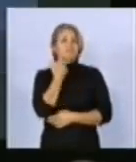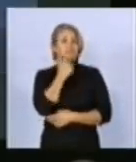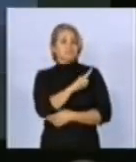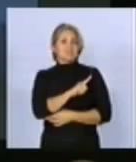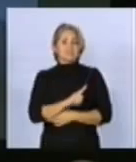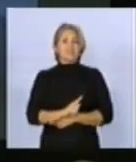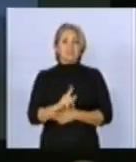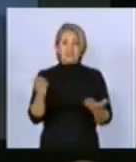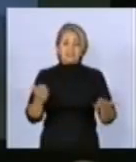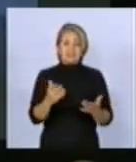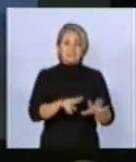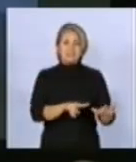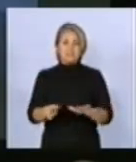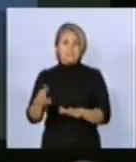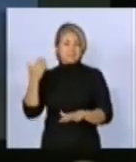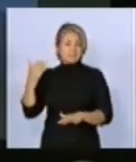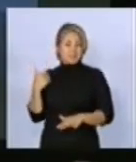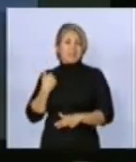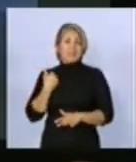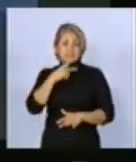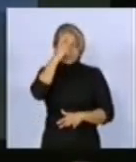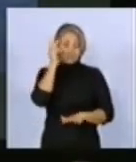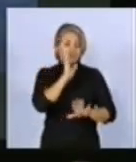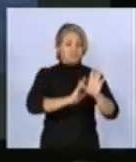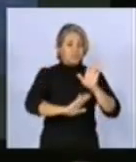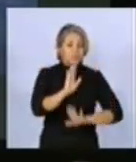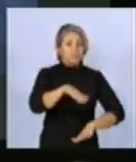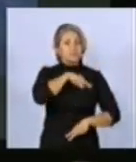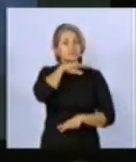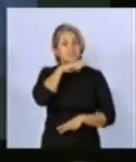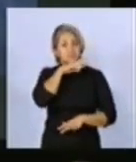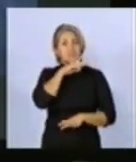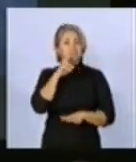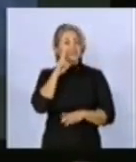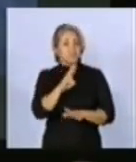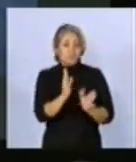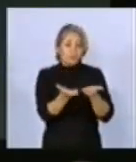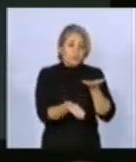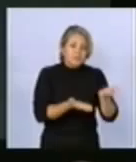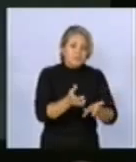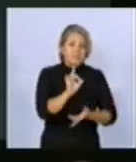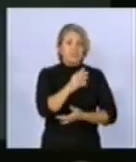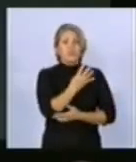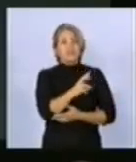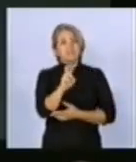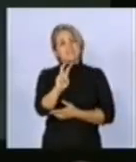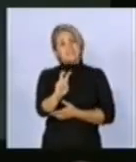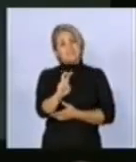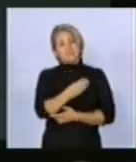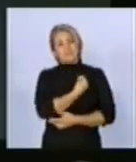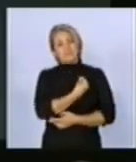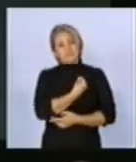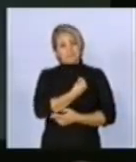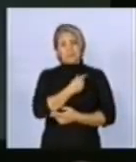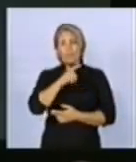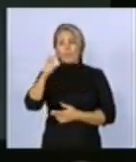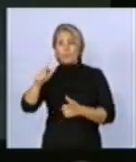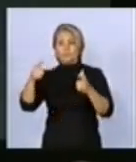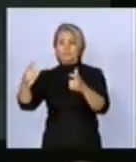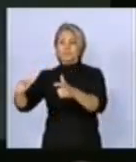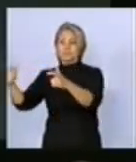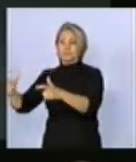selvagens recebeu mais de 150 vítimas de incêndios só 45 sobreviveram muitos viviam em reservas de